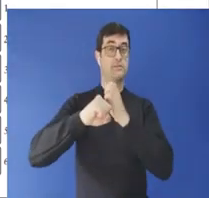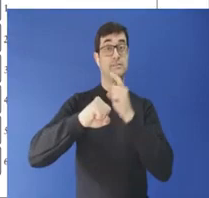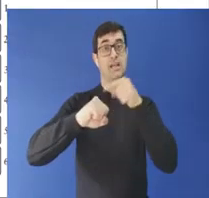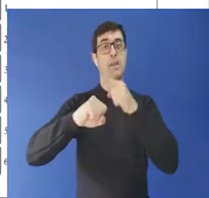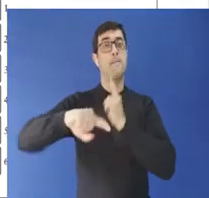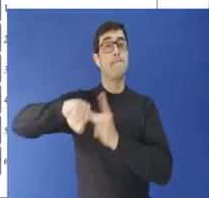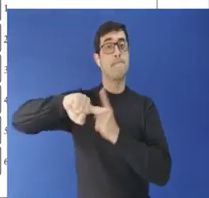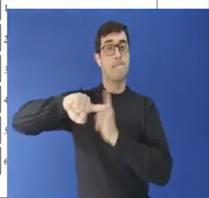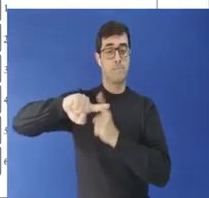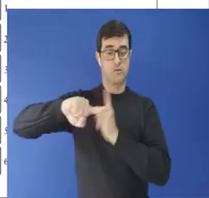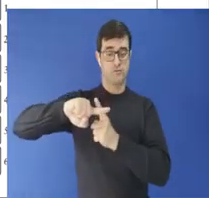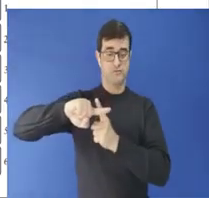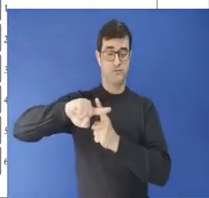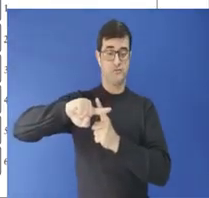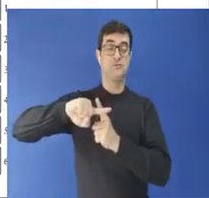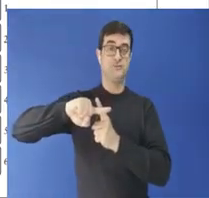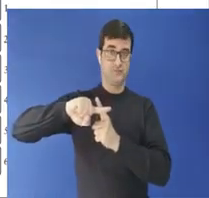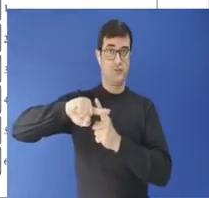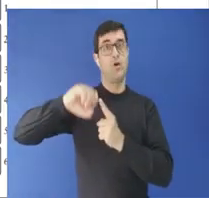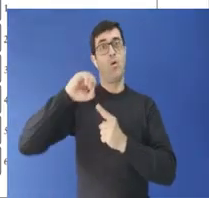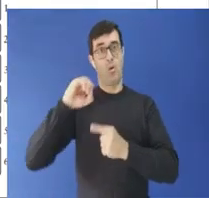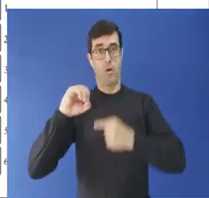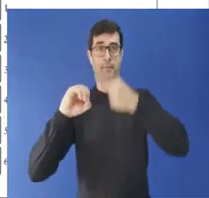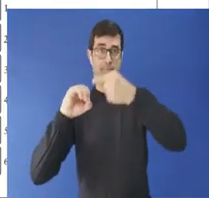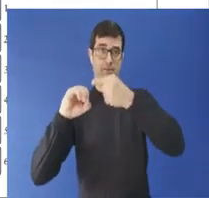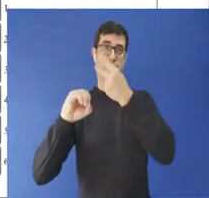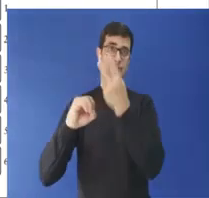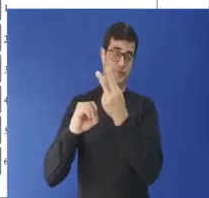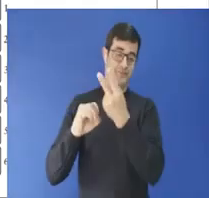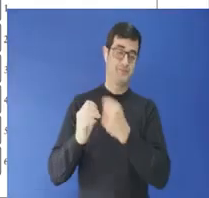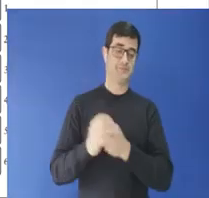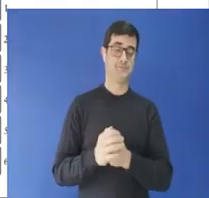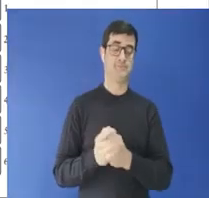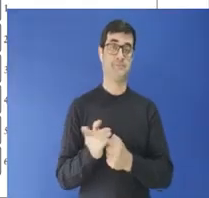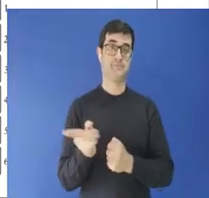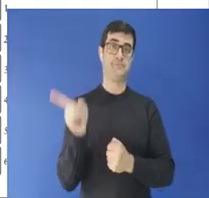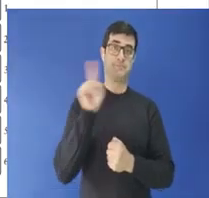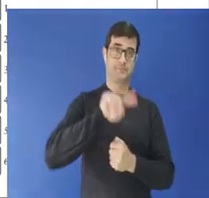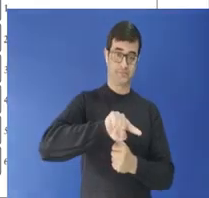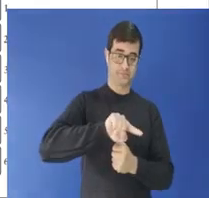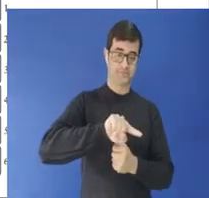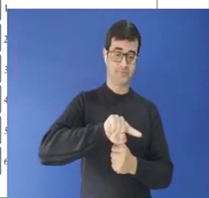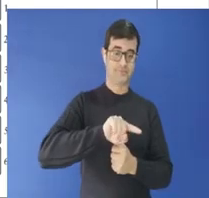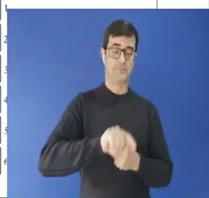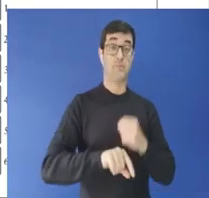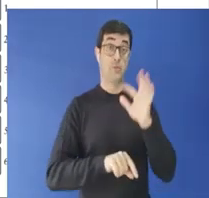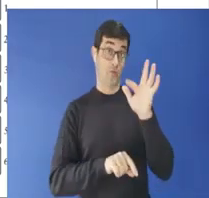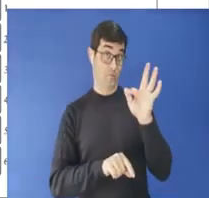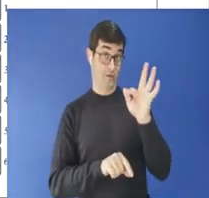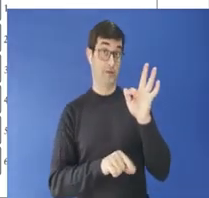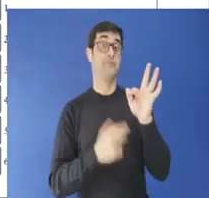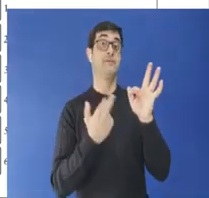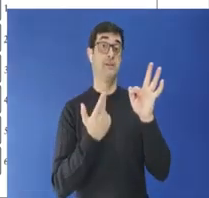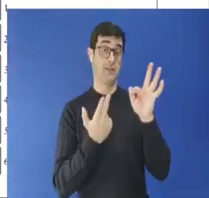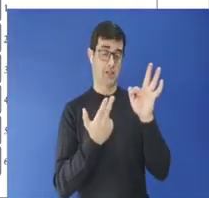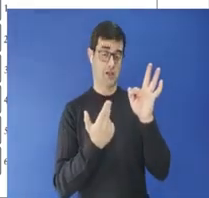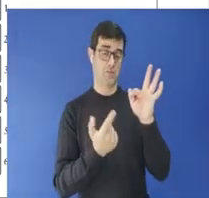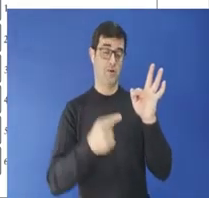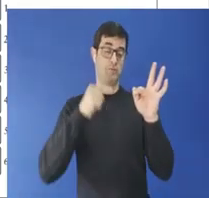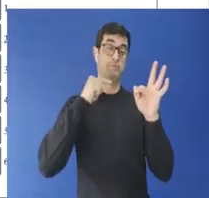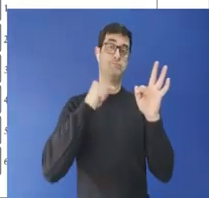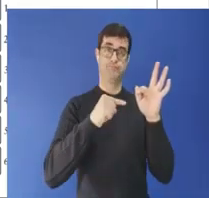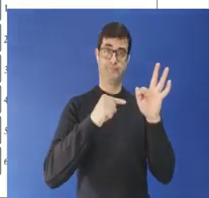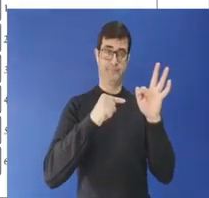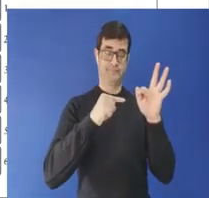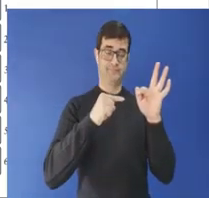A mesma coisa o flúor. O flúor ganha 1 elétron, por isso só tem um sinal negativo aqui. Ganhando esse 1 elétron, como tem